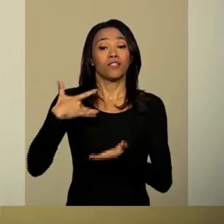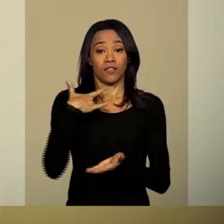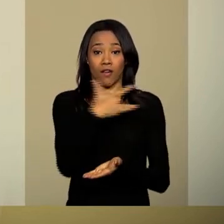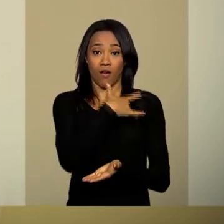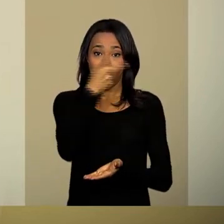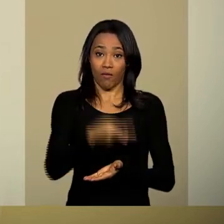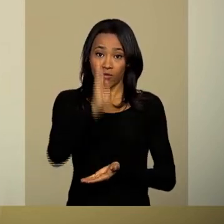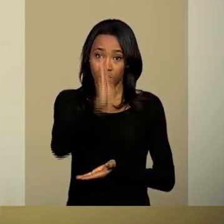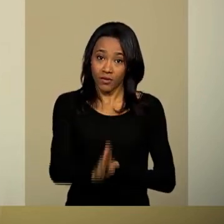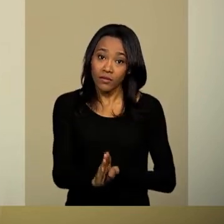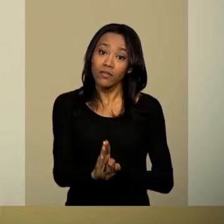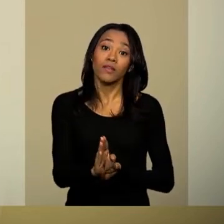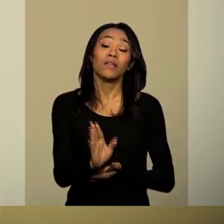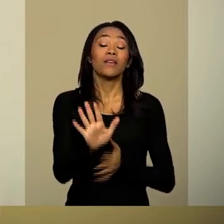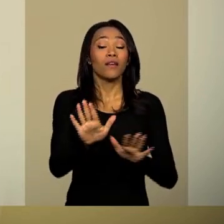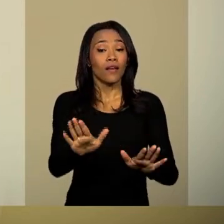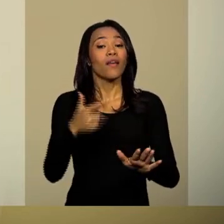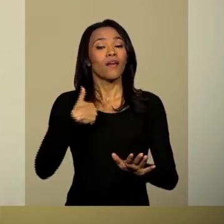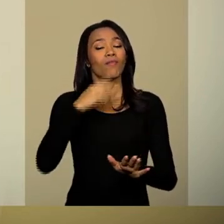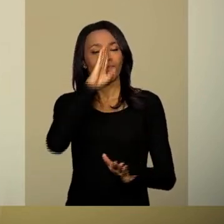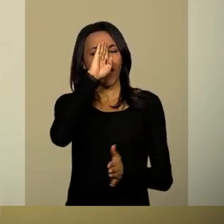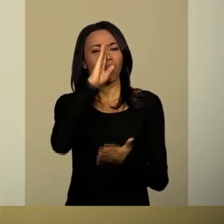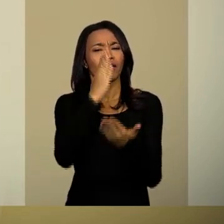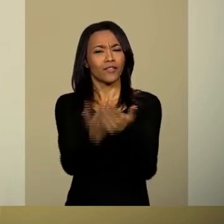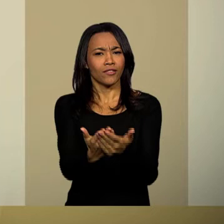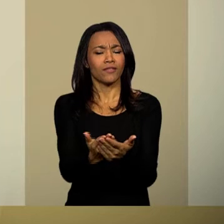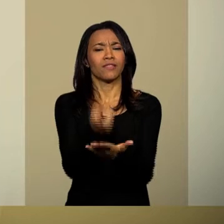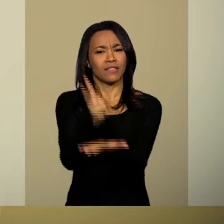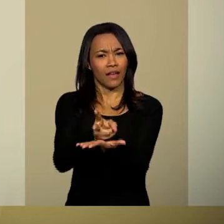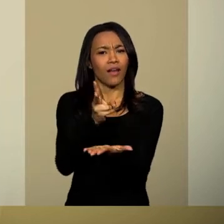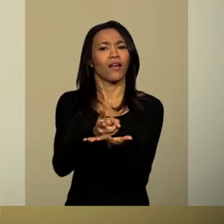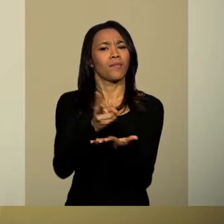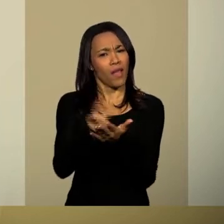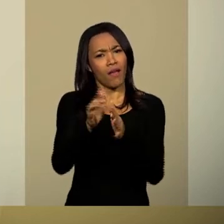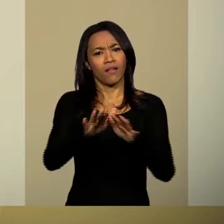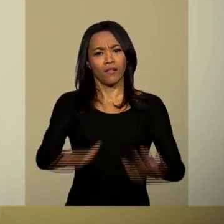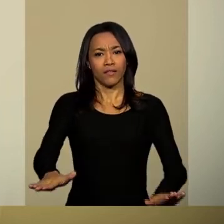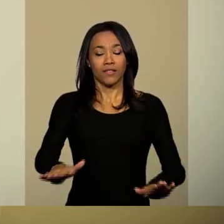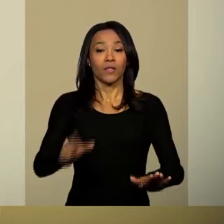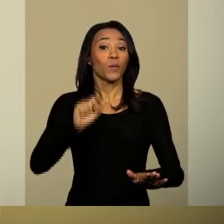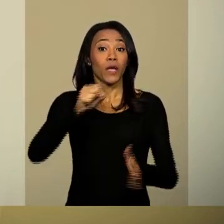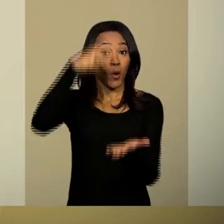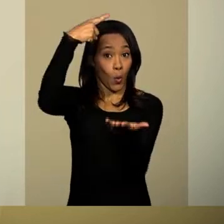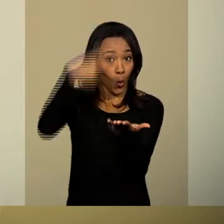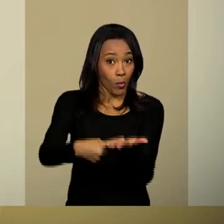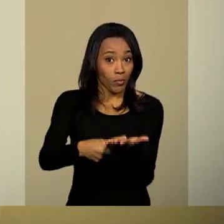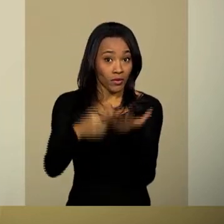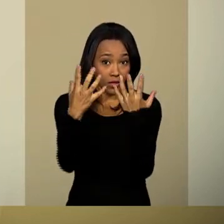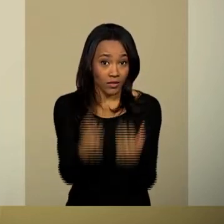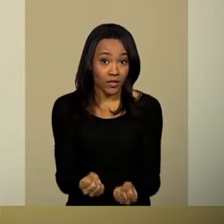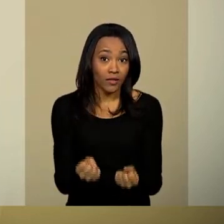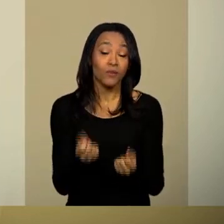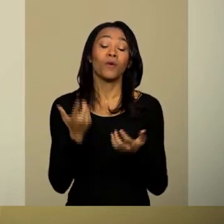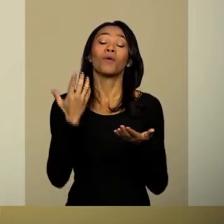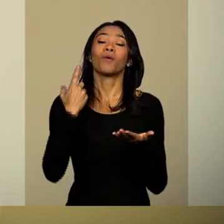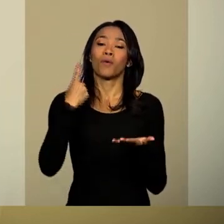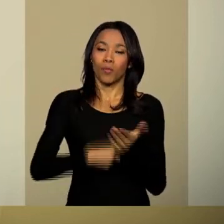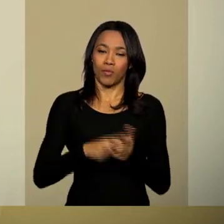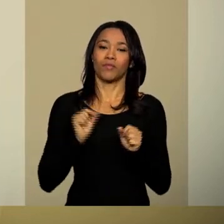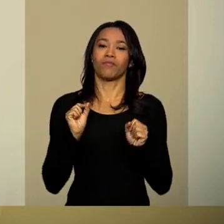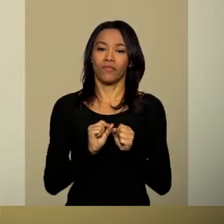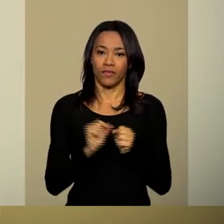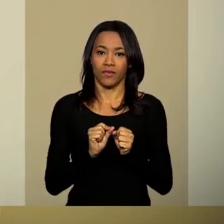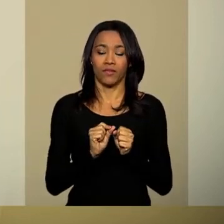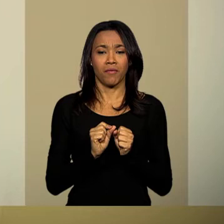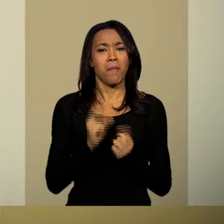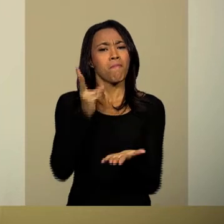País E aí Luciano Eu acredito que sempre deve ser assim compromisso assumido é compromisso cumprido